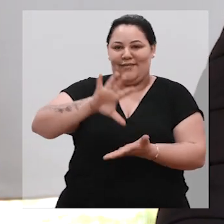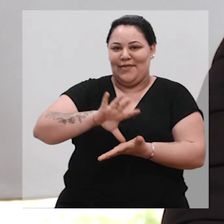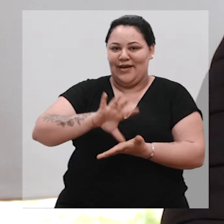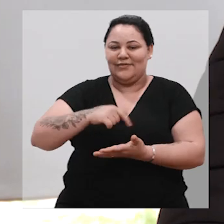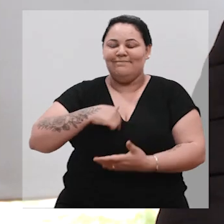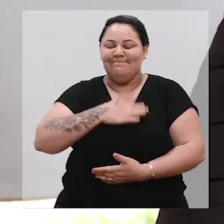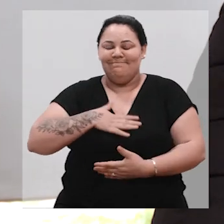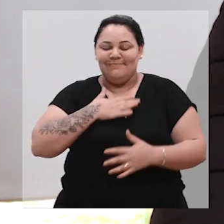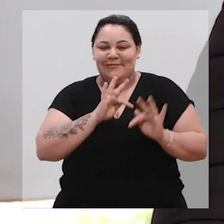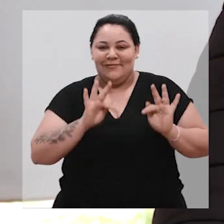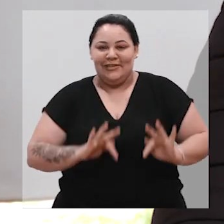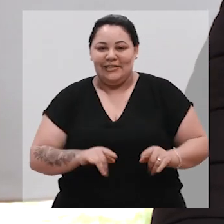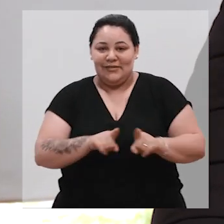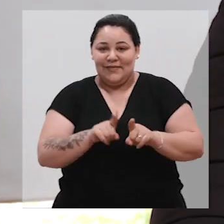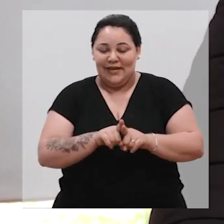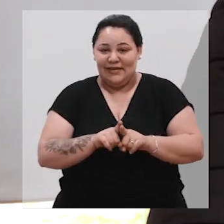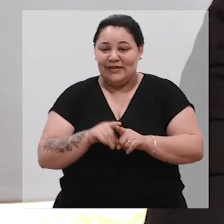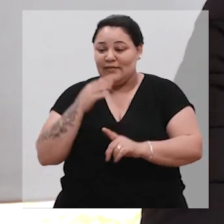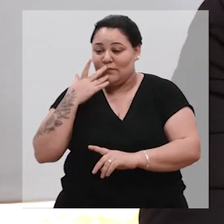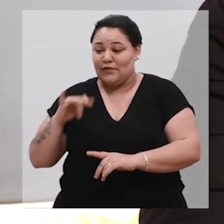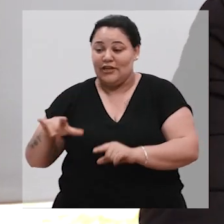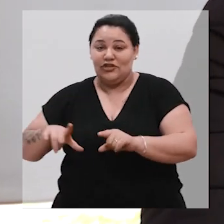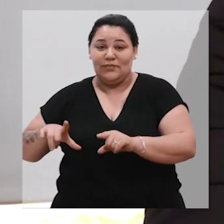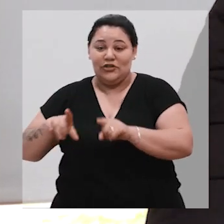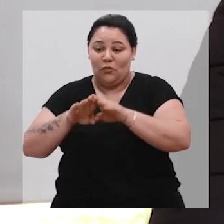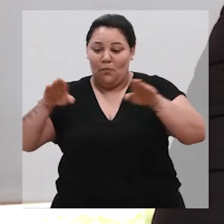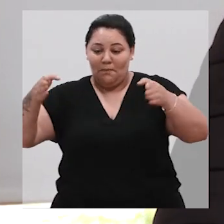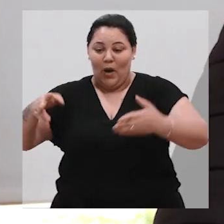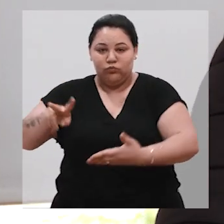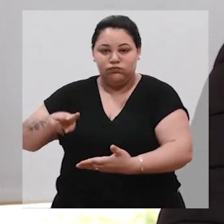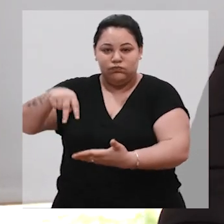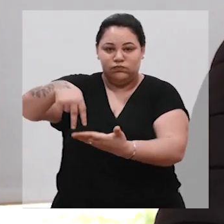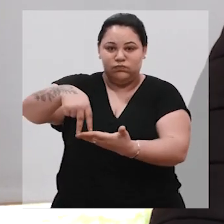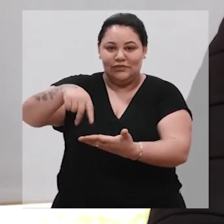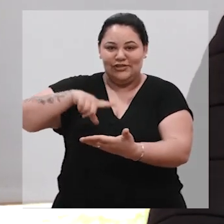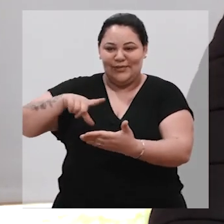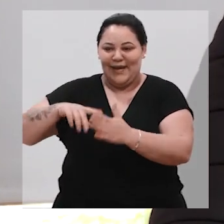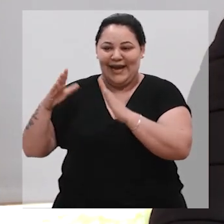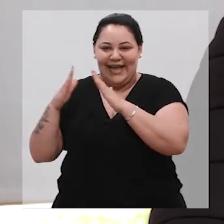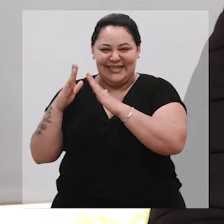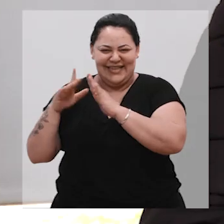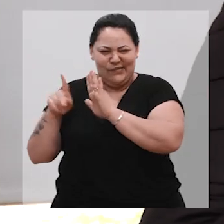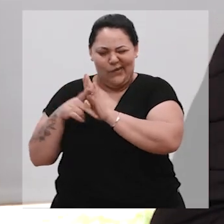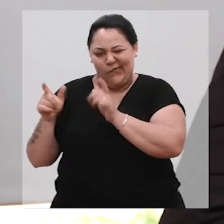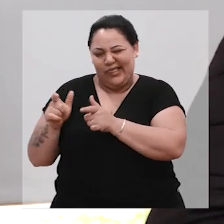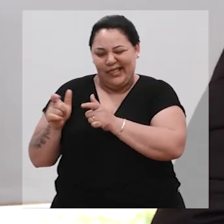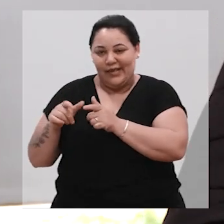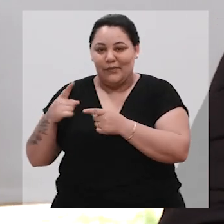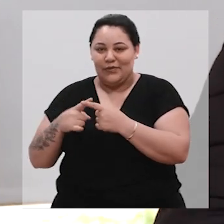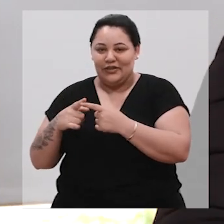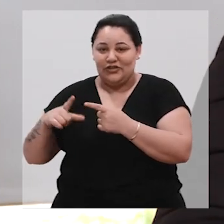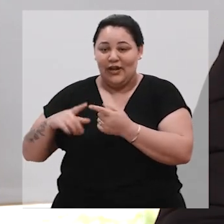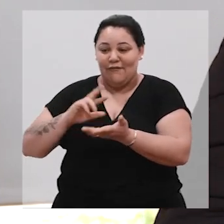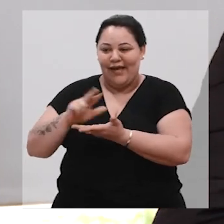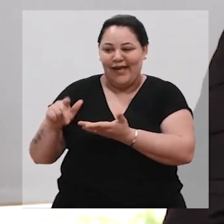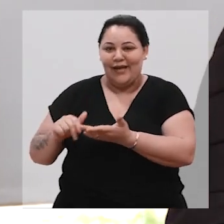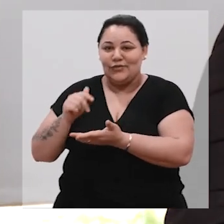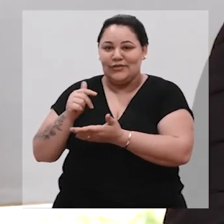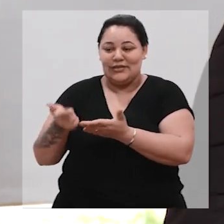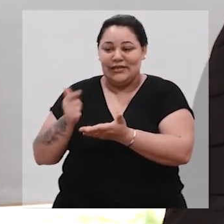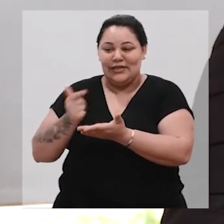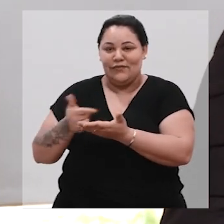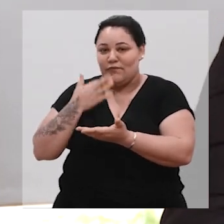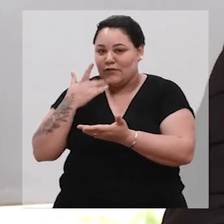alegria muito grande. E além da parte infantil, nós tínhamos um palco infantil e uma casinha, porque a gente